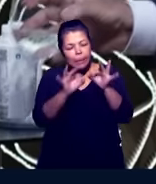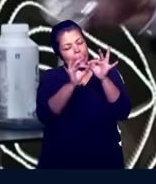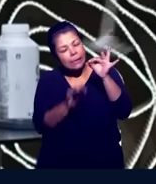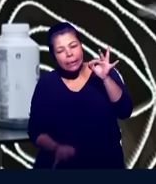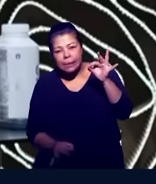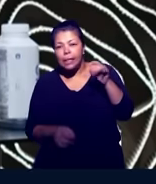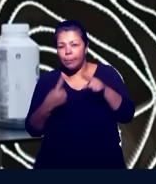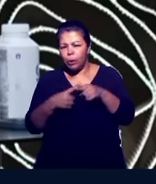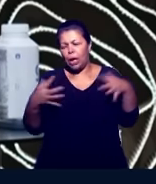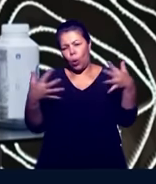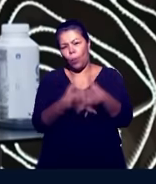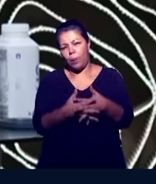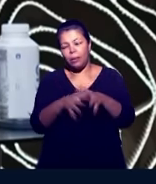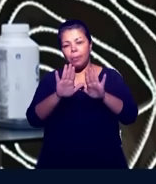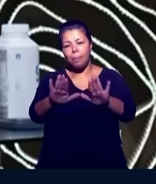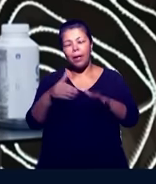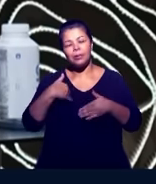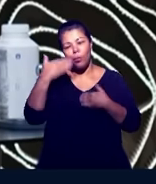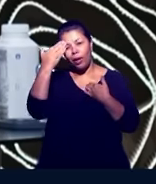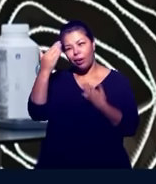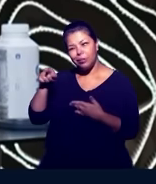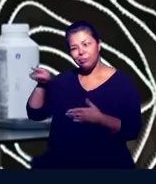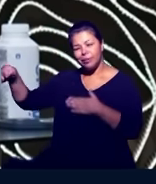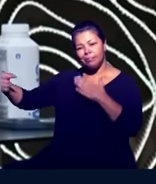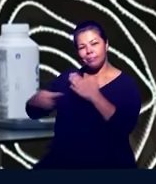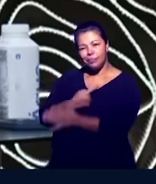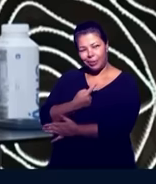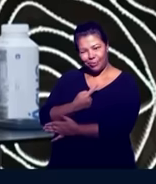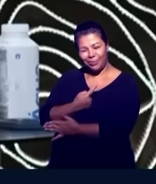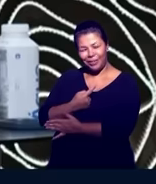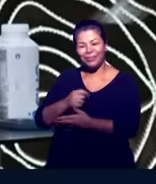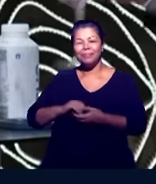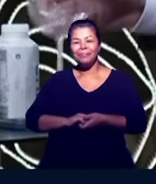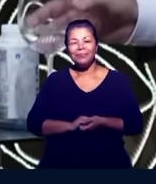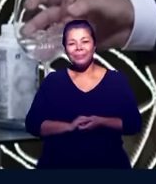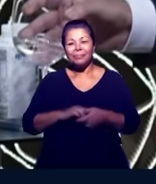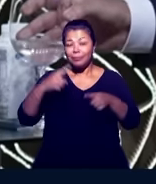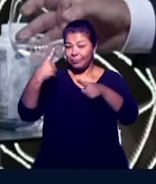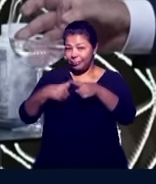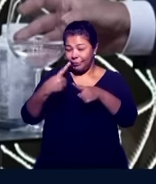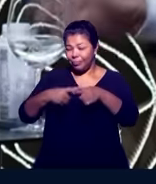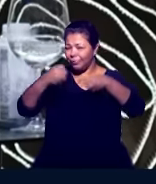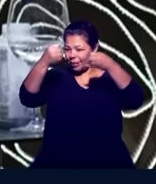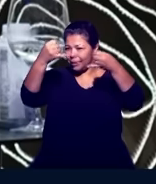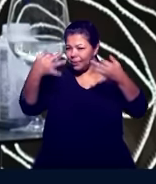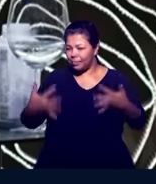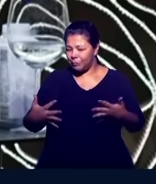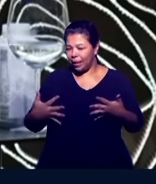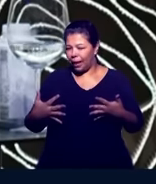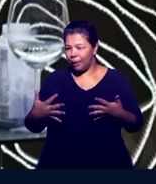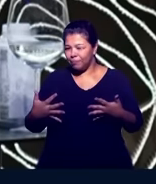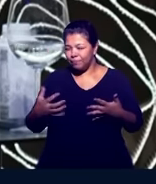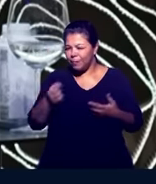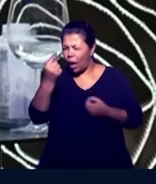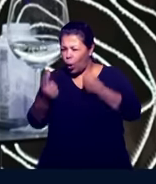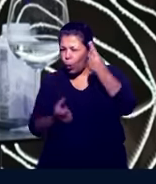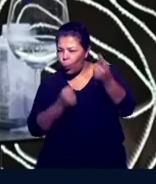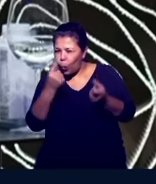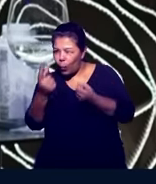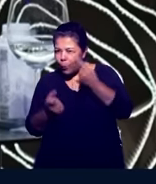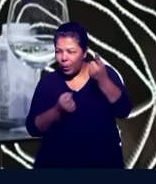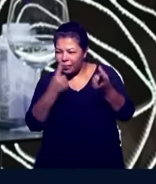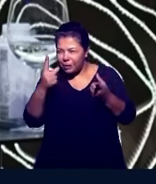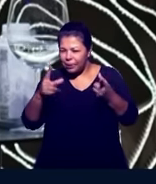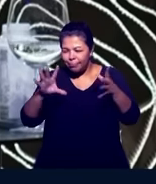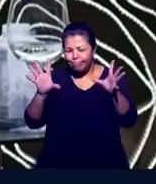complexos então te agradeço essa primeira pergunta maço para tentar explicar em poucas palavras uma coisa que é difícil de compreender até